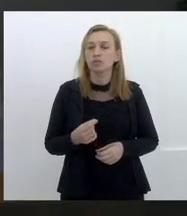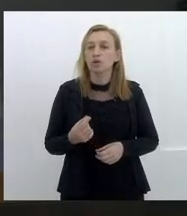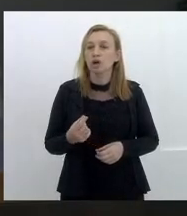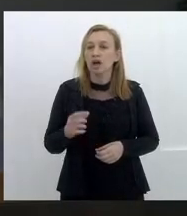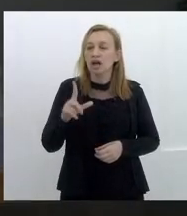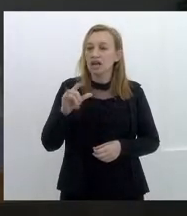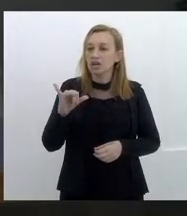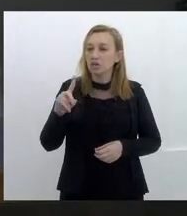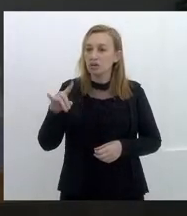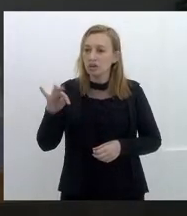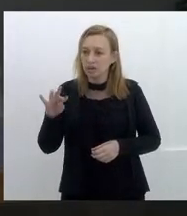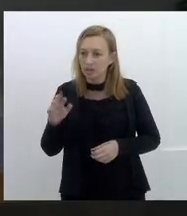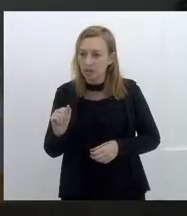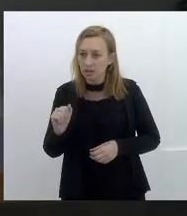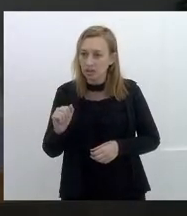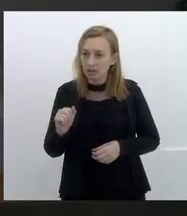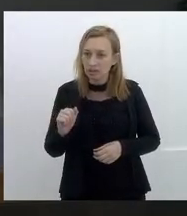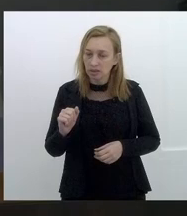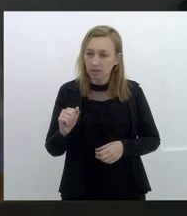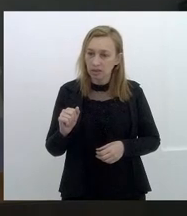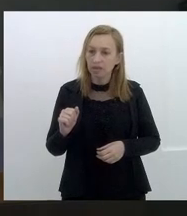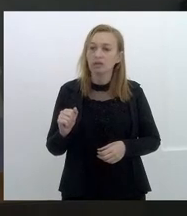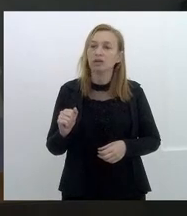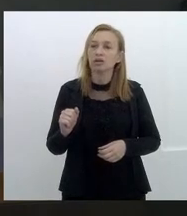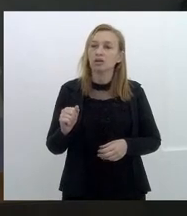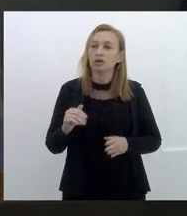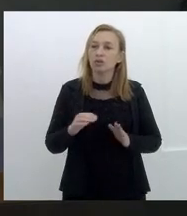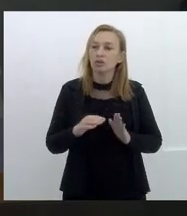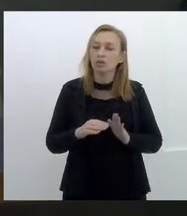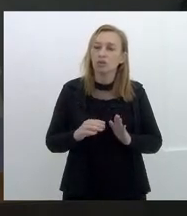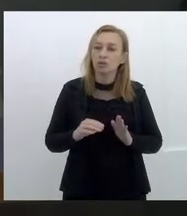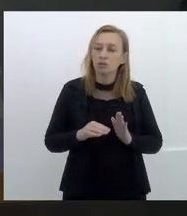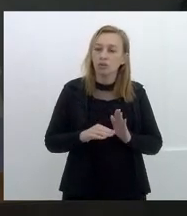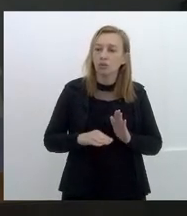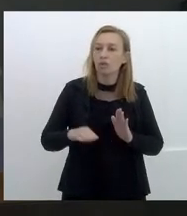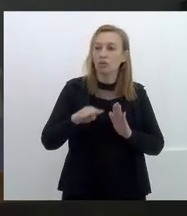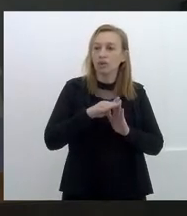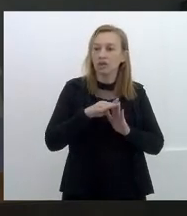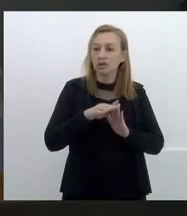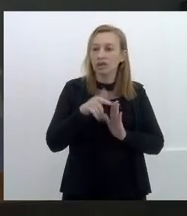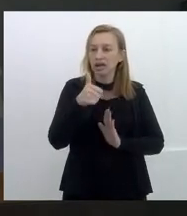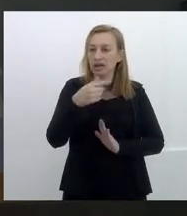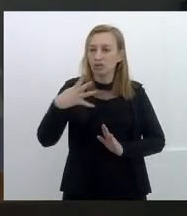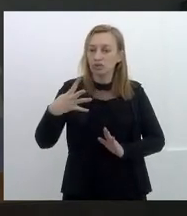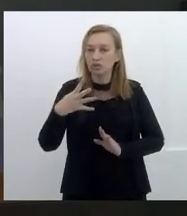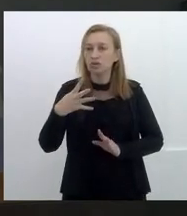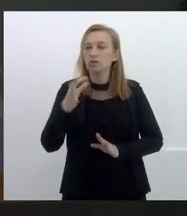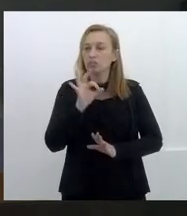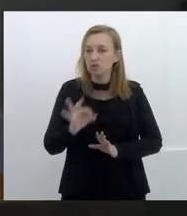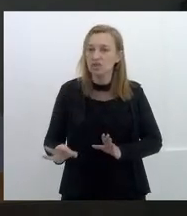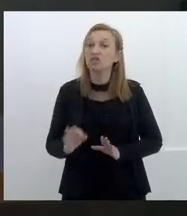cento nós Já compramos e parcialmente cumprimos